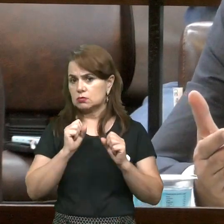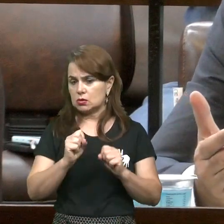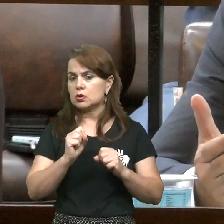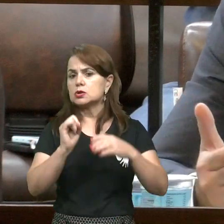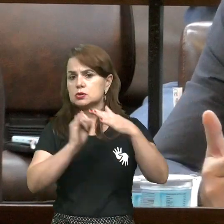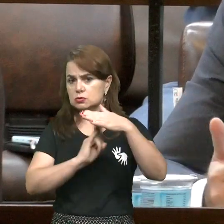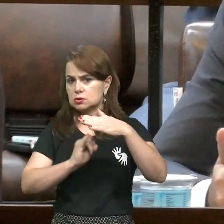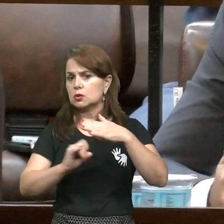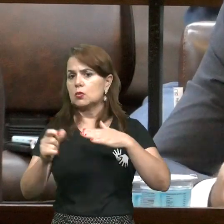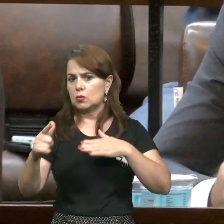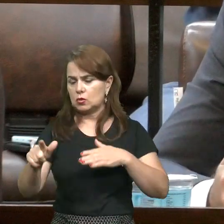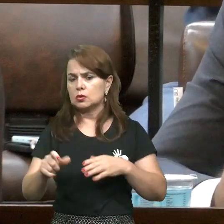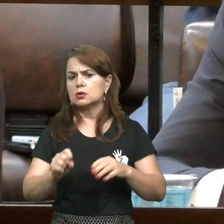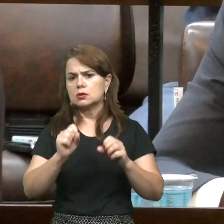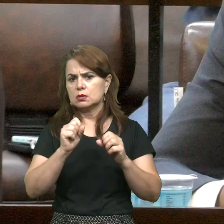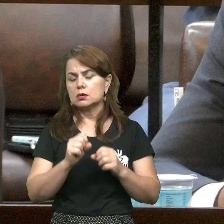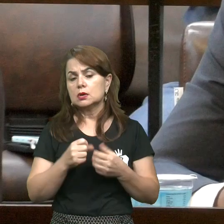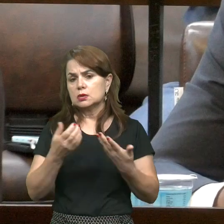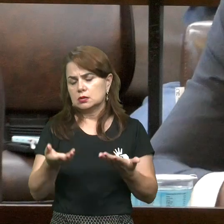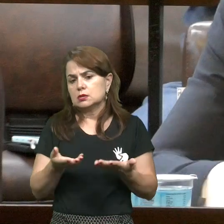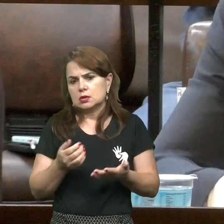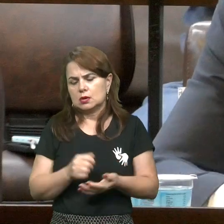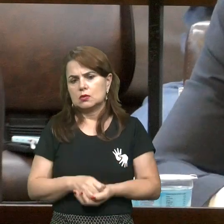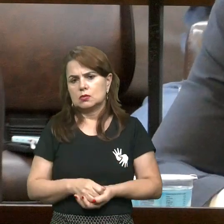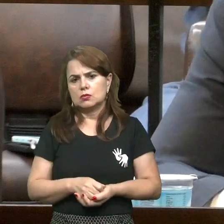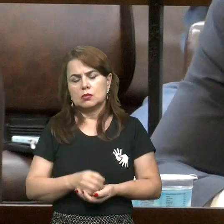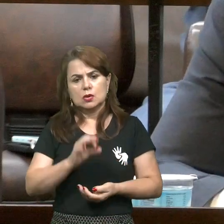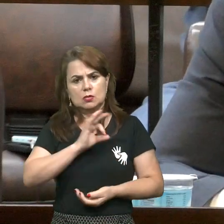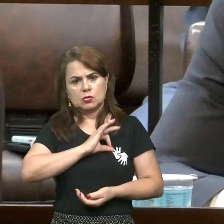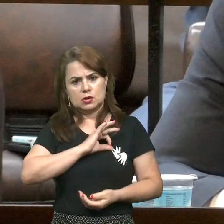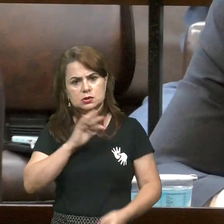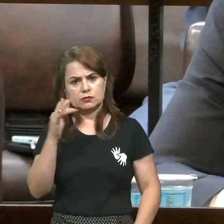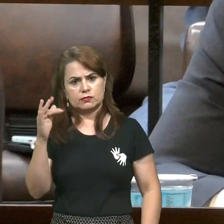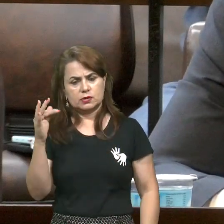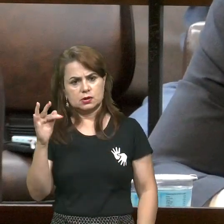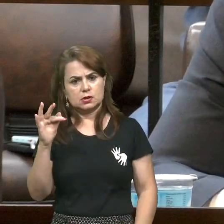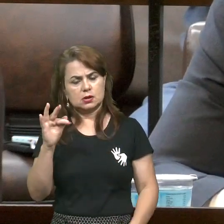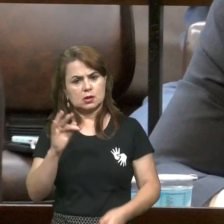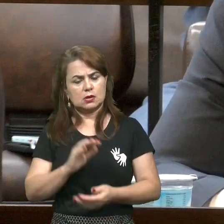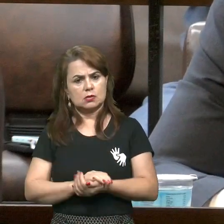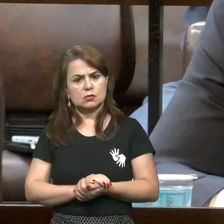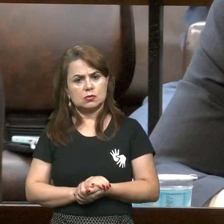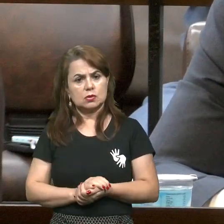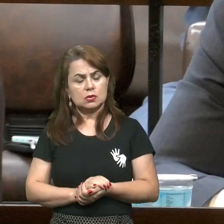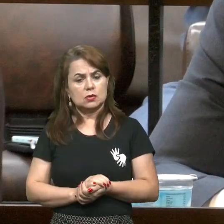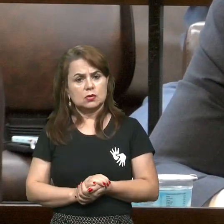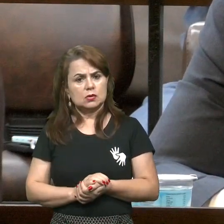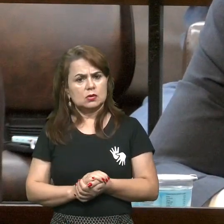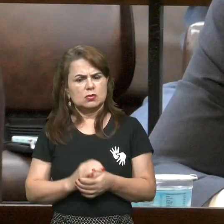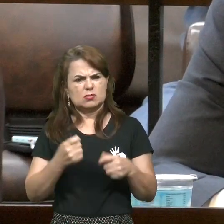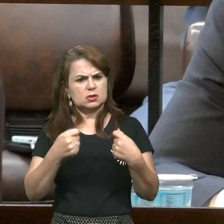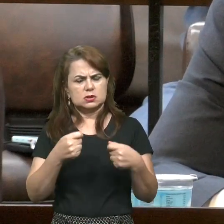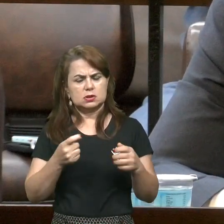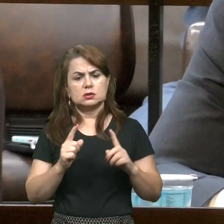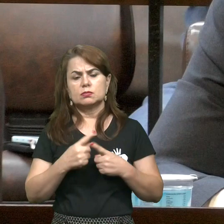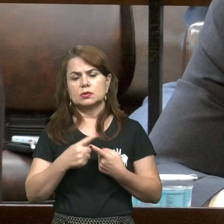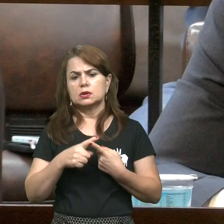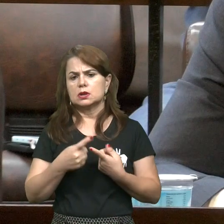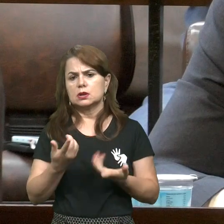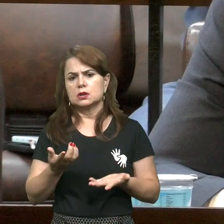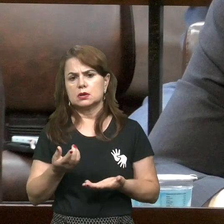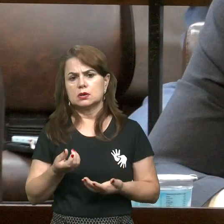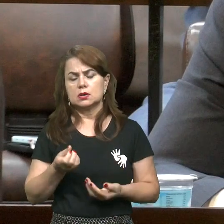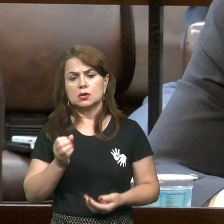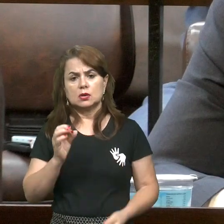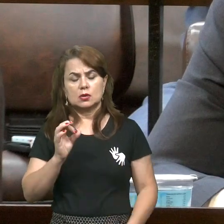instituição, eu não vou solicitar o encaminhamento à Polícia Federal, porque encaminhando para o Ministério Público Federal, se tiver